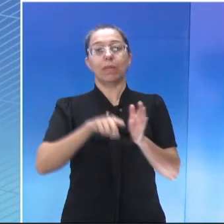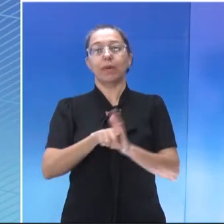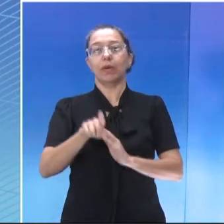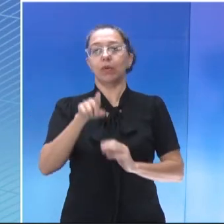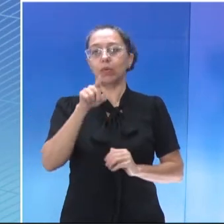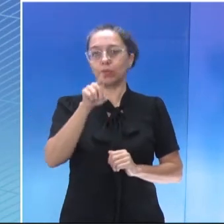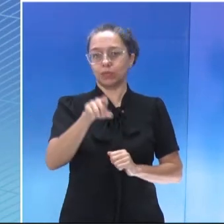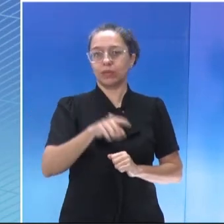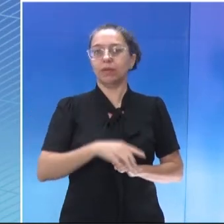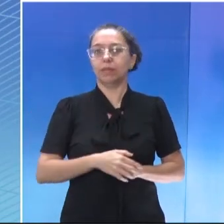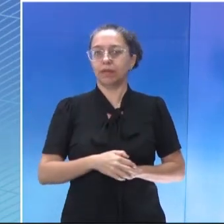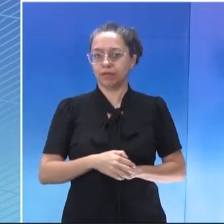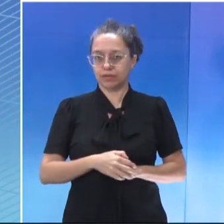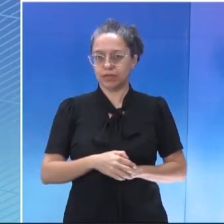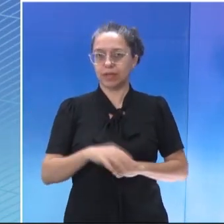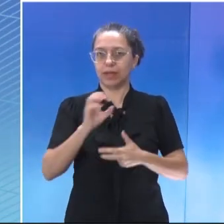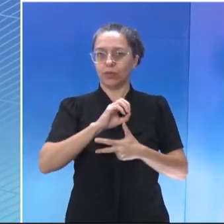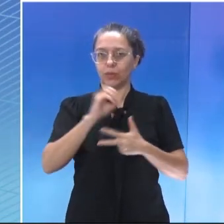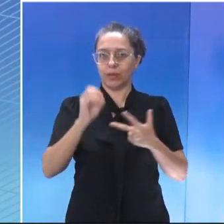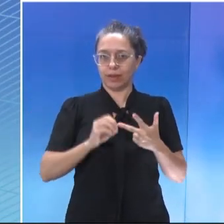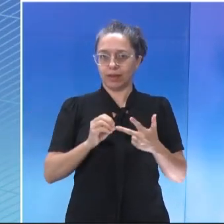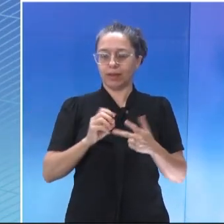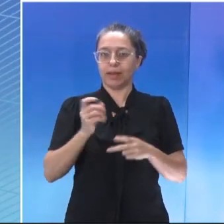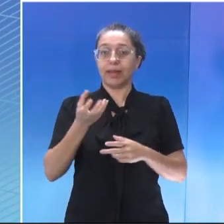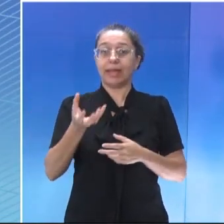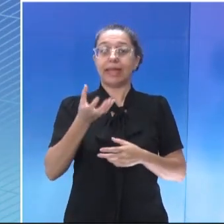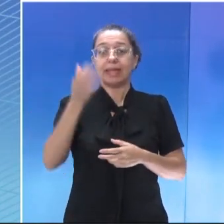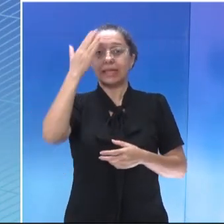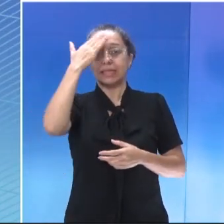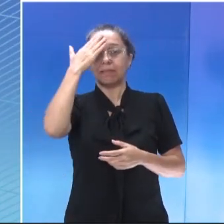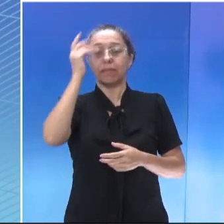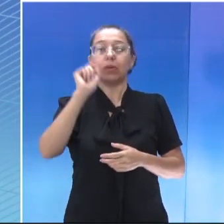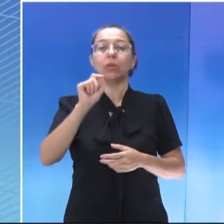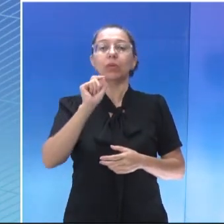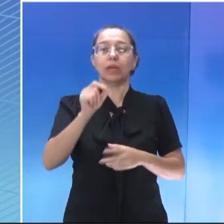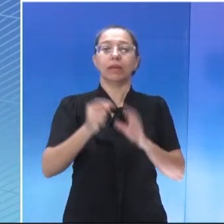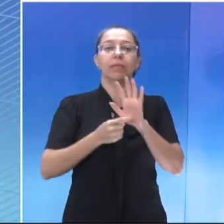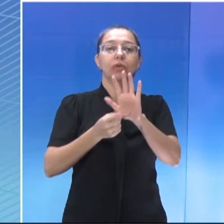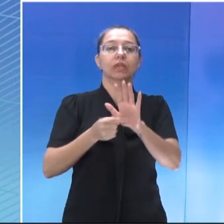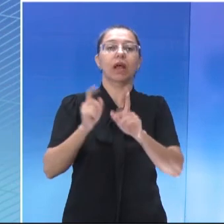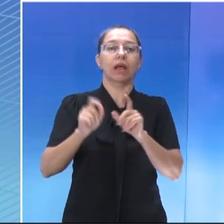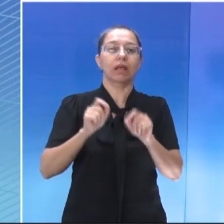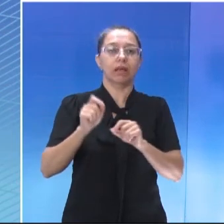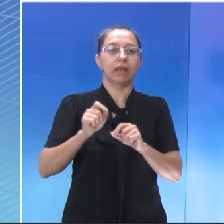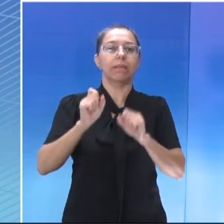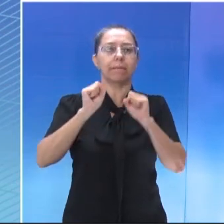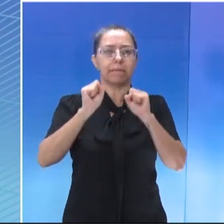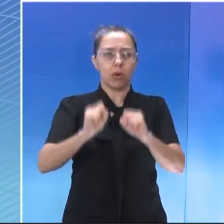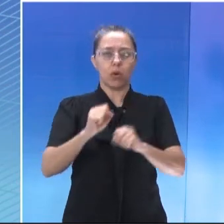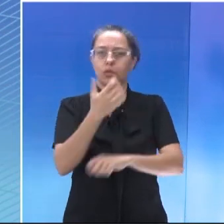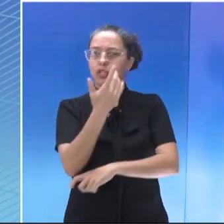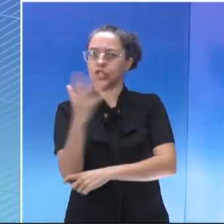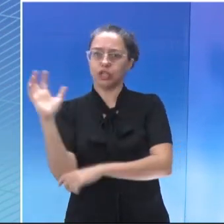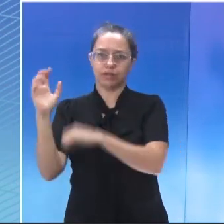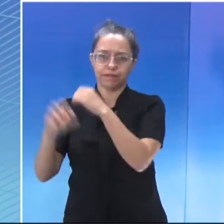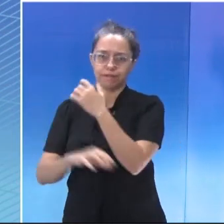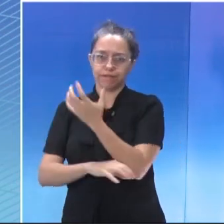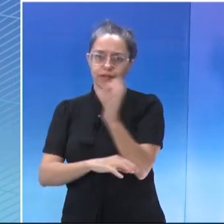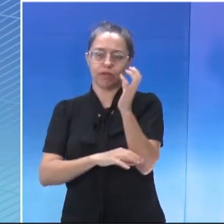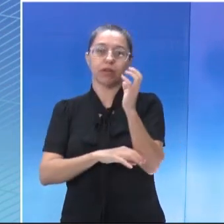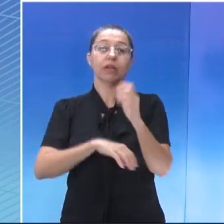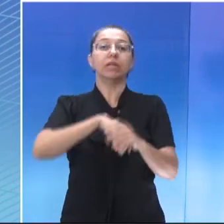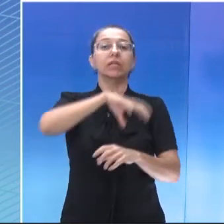aí da banca do vestibular? Ele está querendo mostrar que tanto fauna quanto flora já tinha